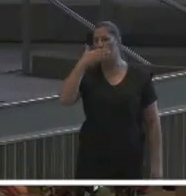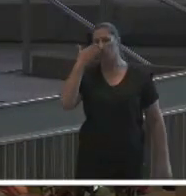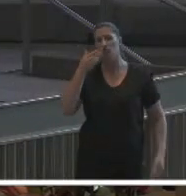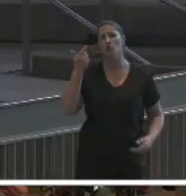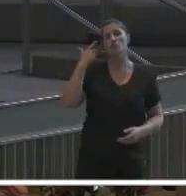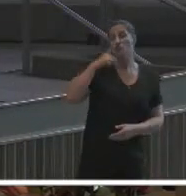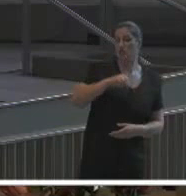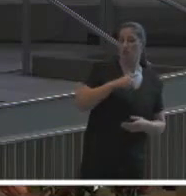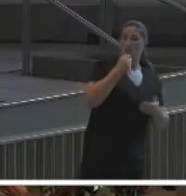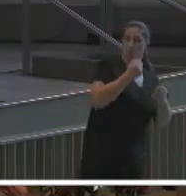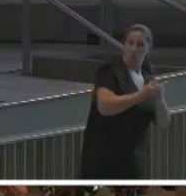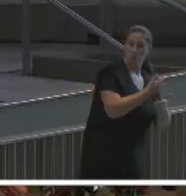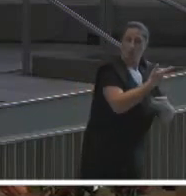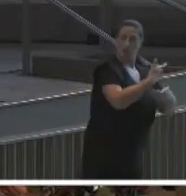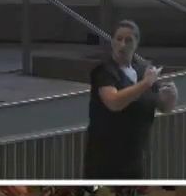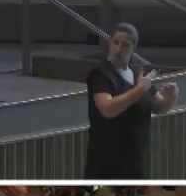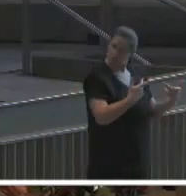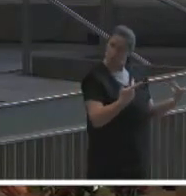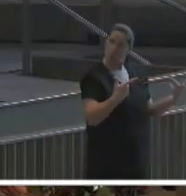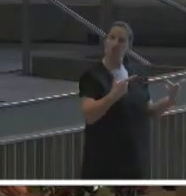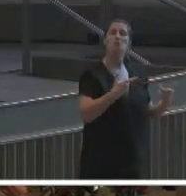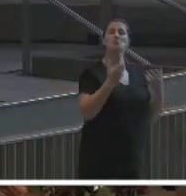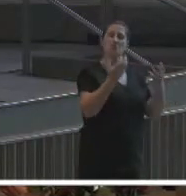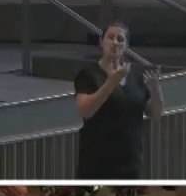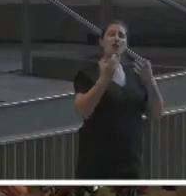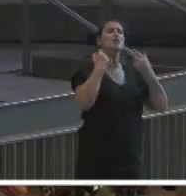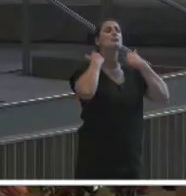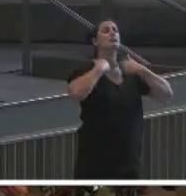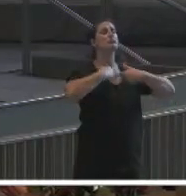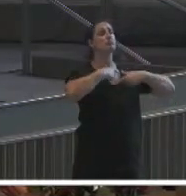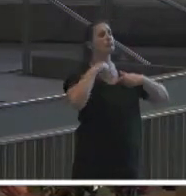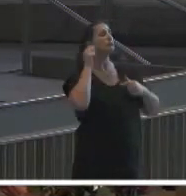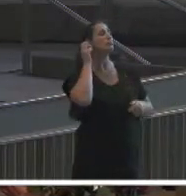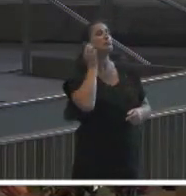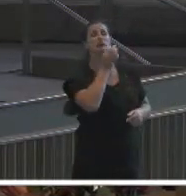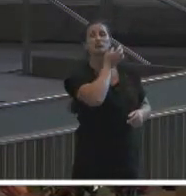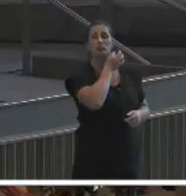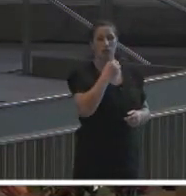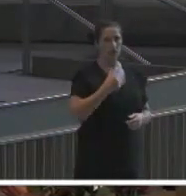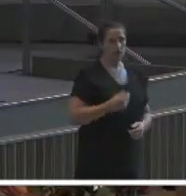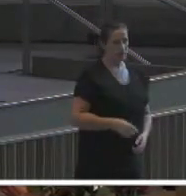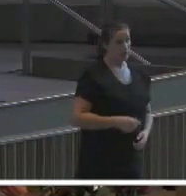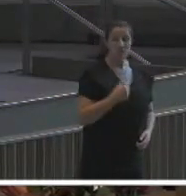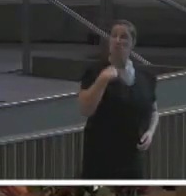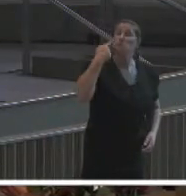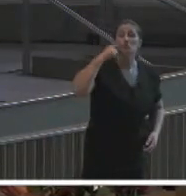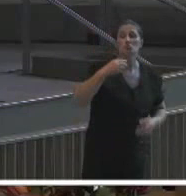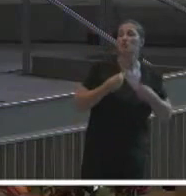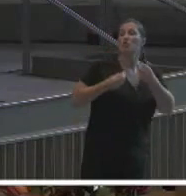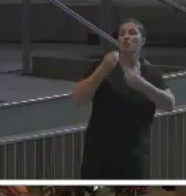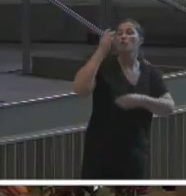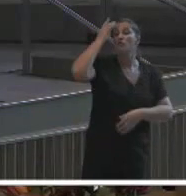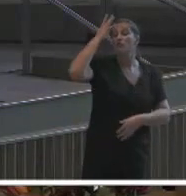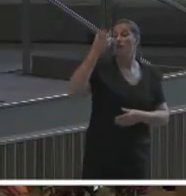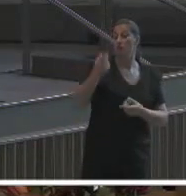Eu quero esses adereços, e descobri uma maneira de ter o que eu quero.